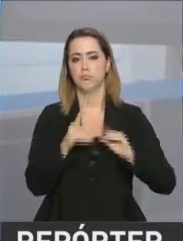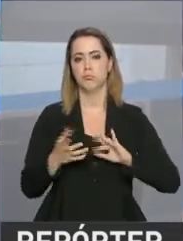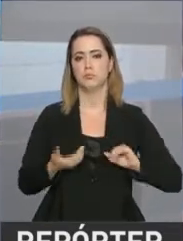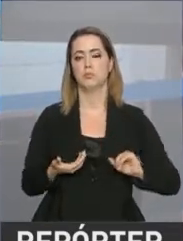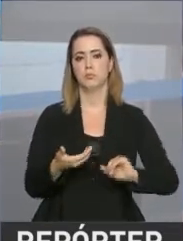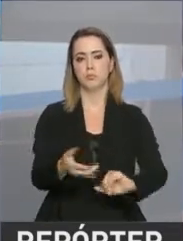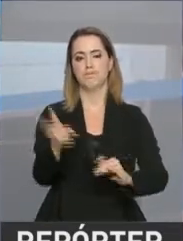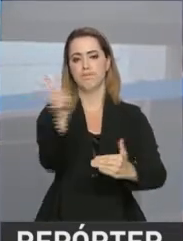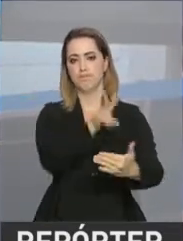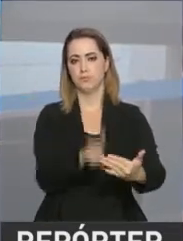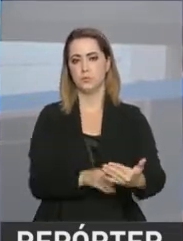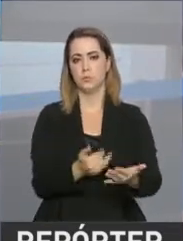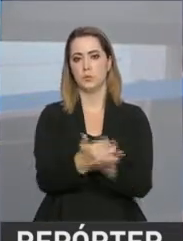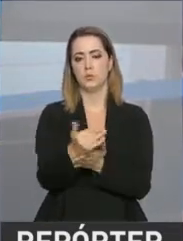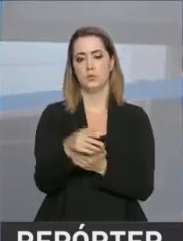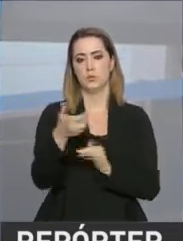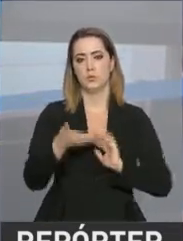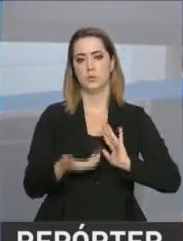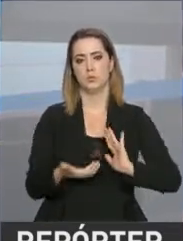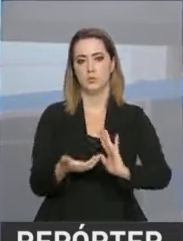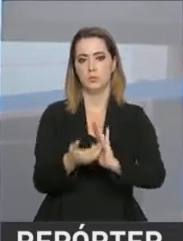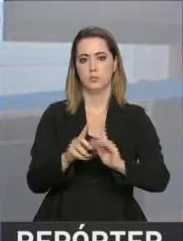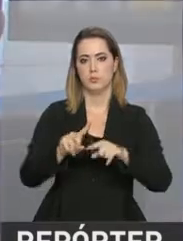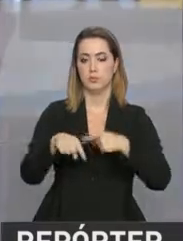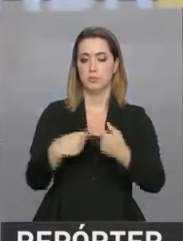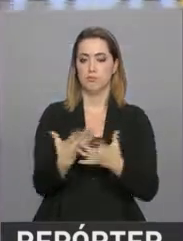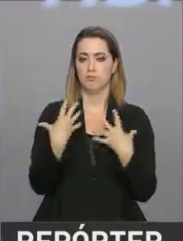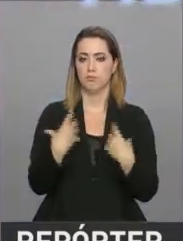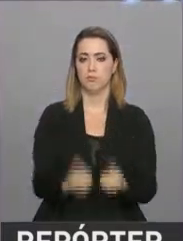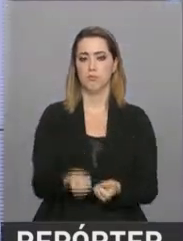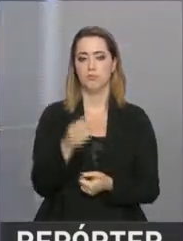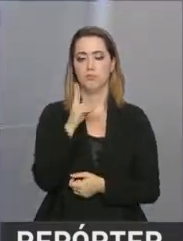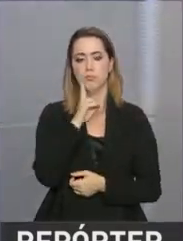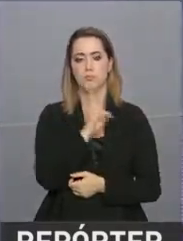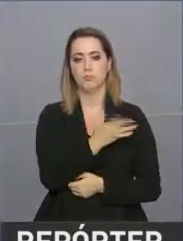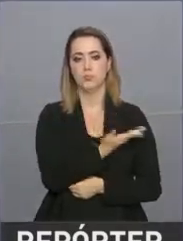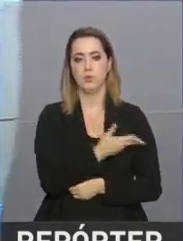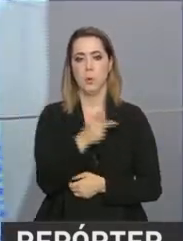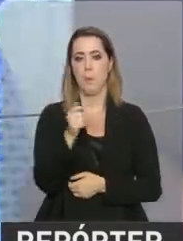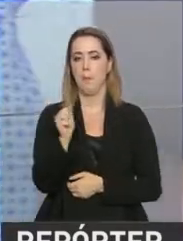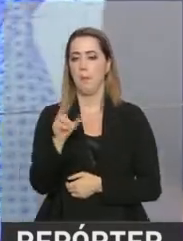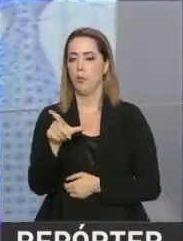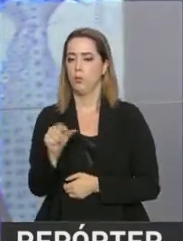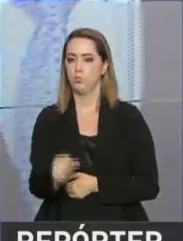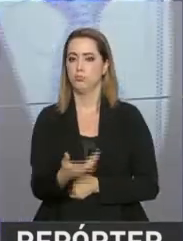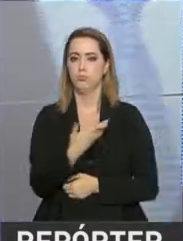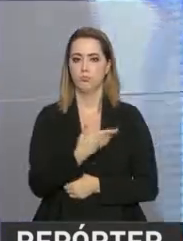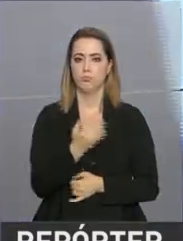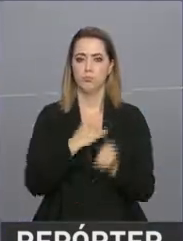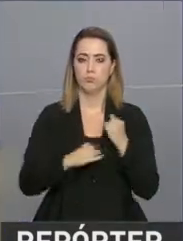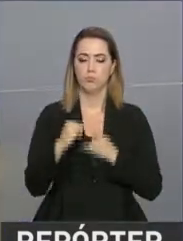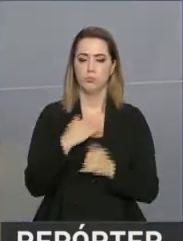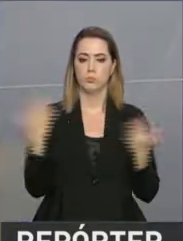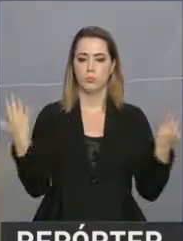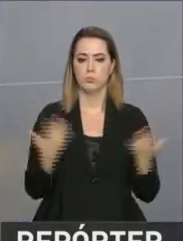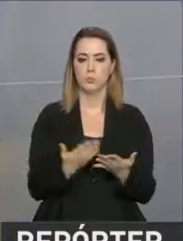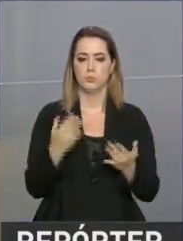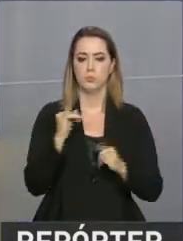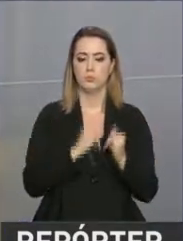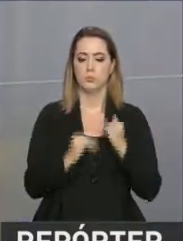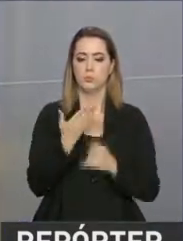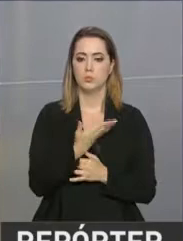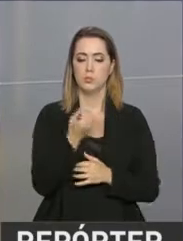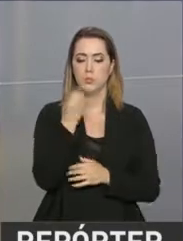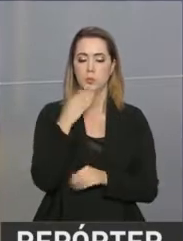análise da proposta começa na Câmara dos Deputados. Então é para lá que a gente vai conversar ao vivo com o repórter Paulo Lasalve, que traz as informações para a